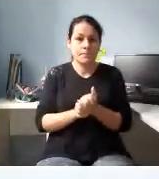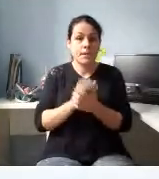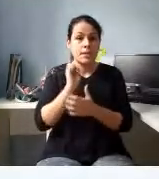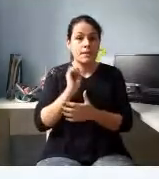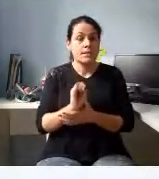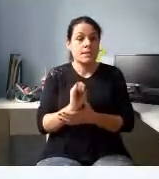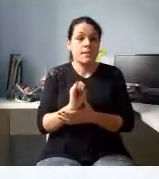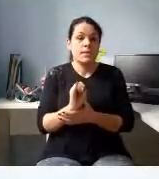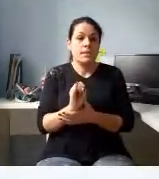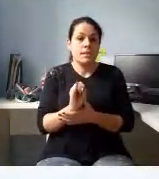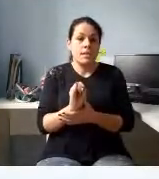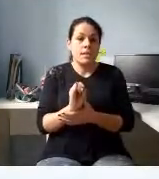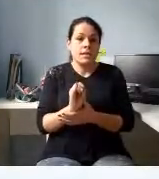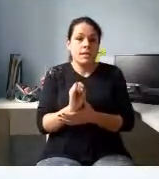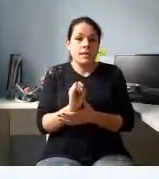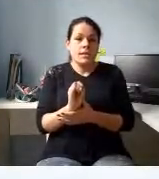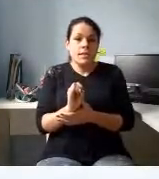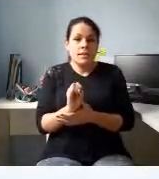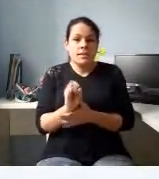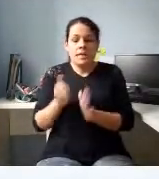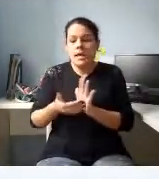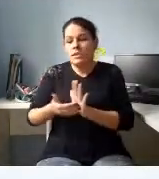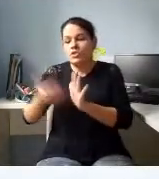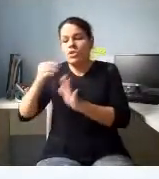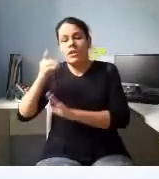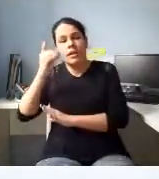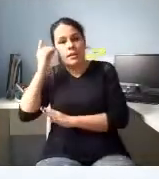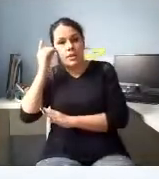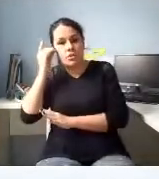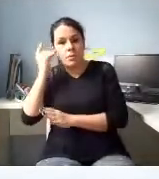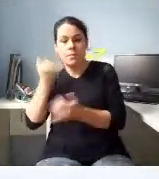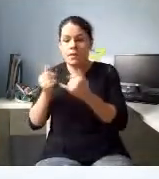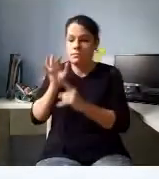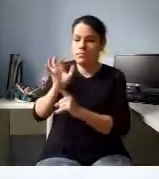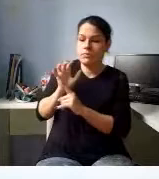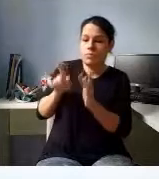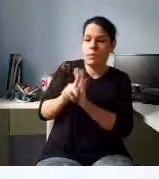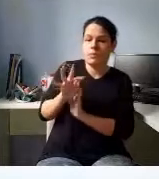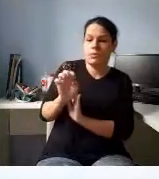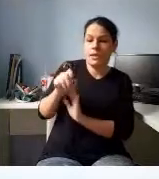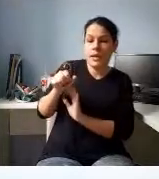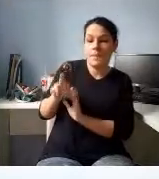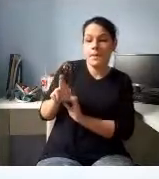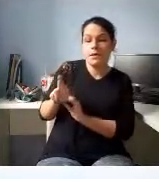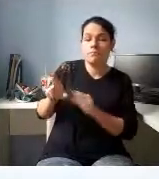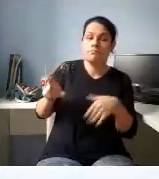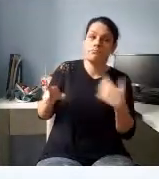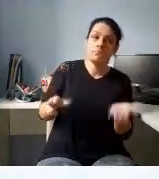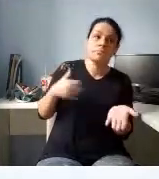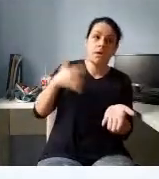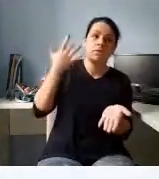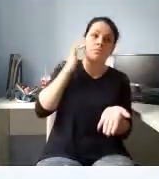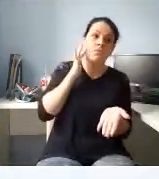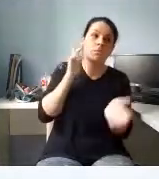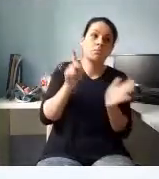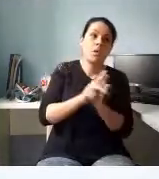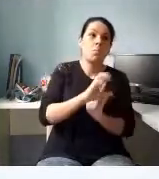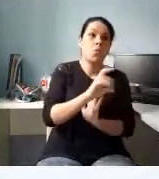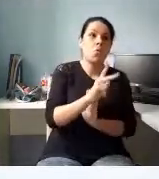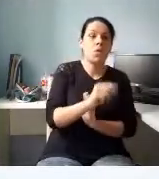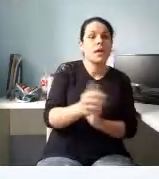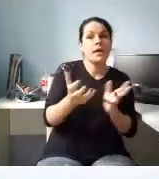uma questão que foi culpa do Temer, foi uma pressão do Temer, enfim, como o Eduardo Cunha quer jogar isso agora na cola do Temer, pelo Temer ter